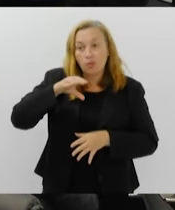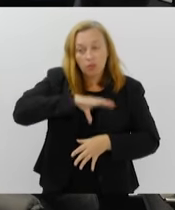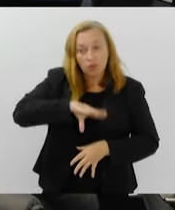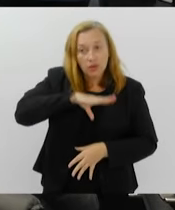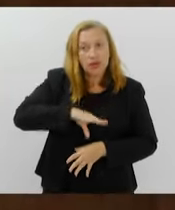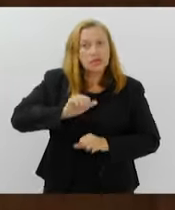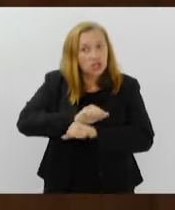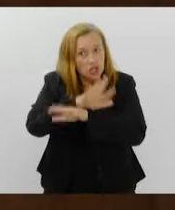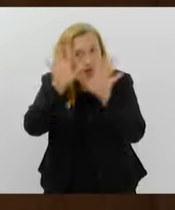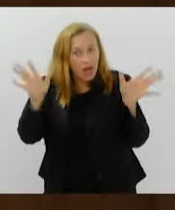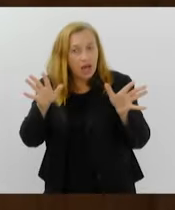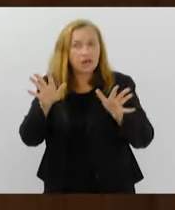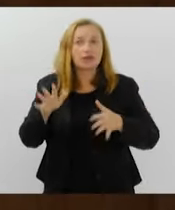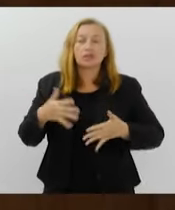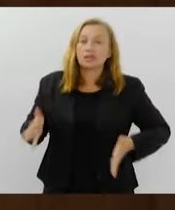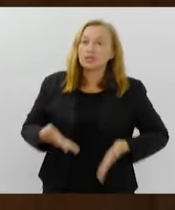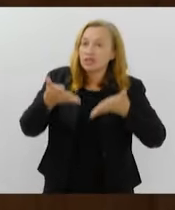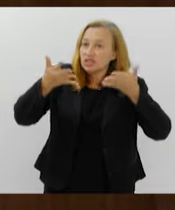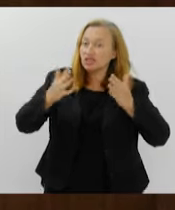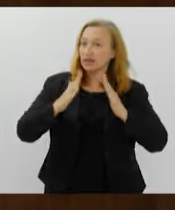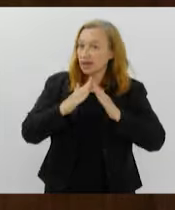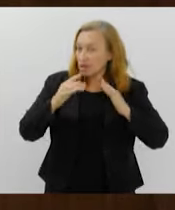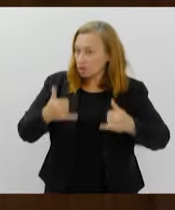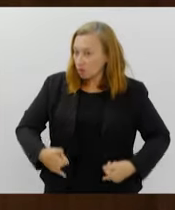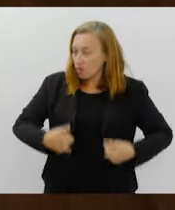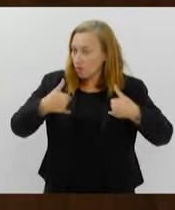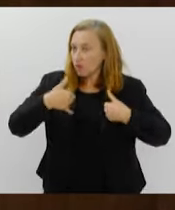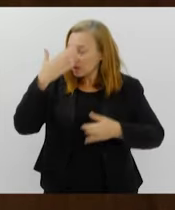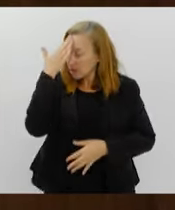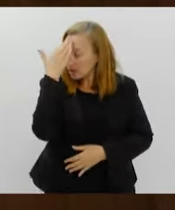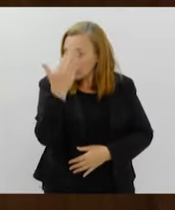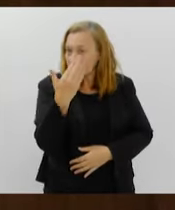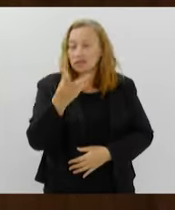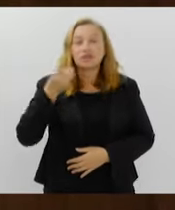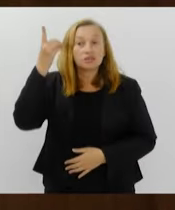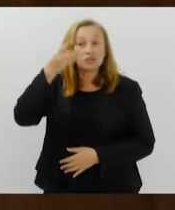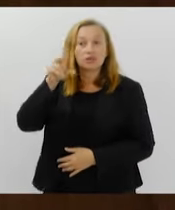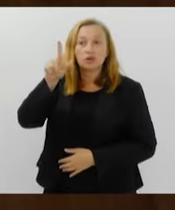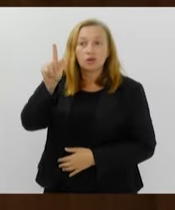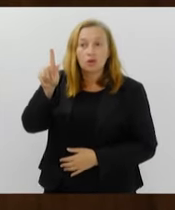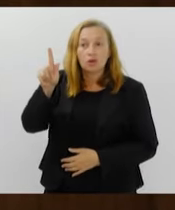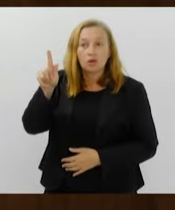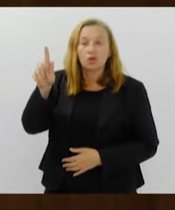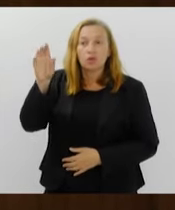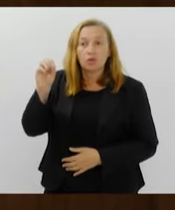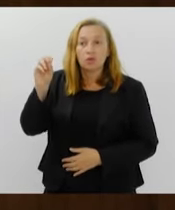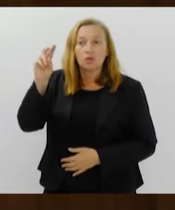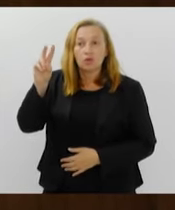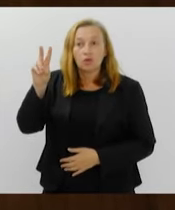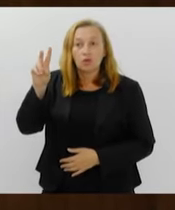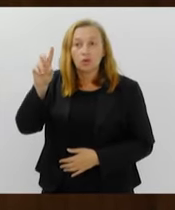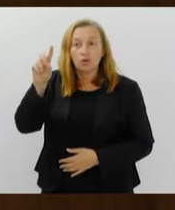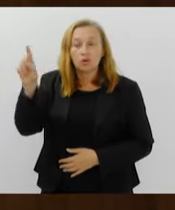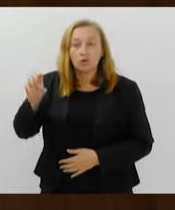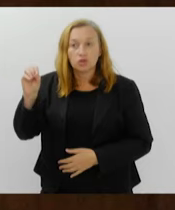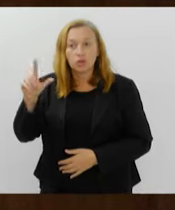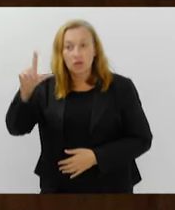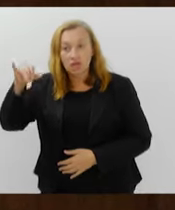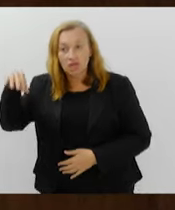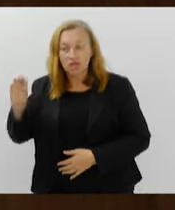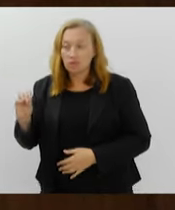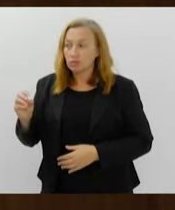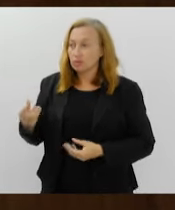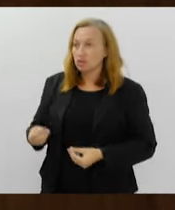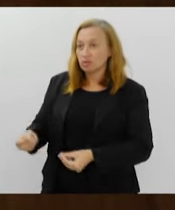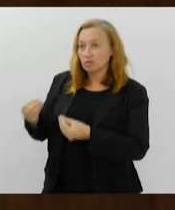prugar inicitiva da casa que eu tenho orgulho Agradeço ao depolo pela oportunidade de me tornar autor desse projeto